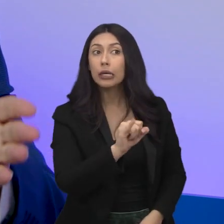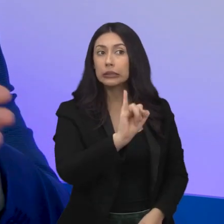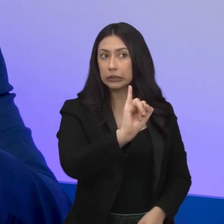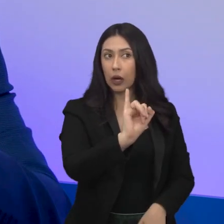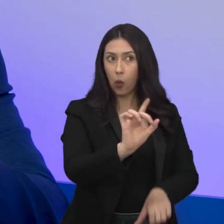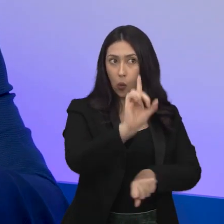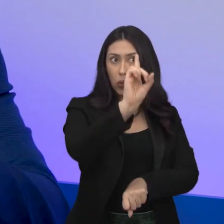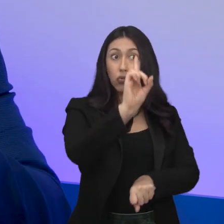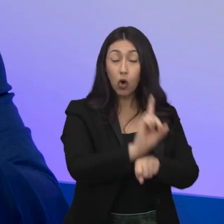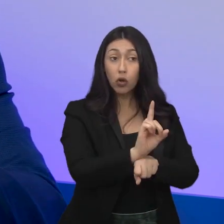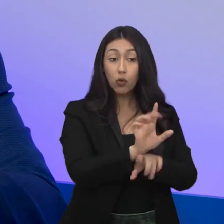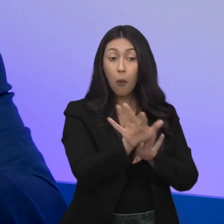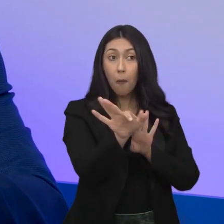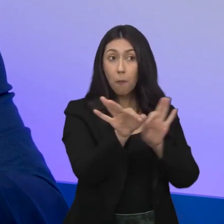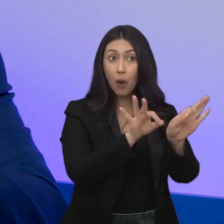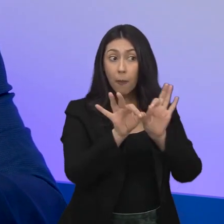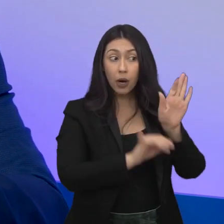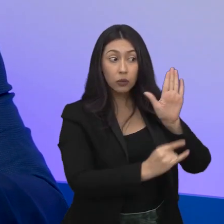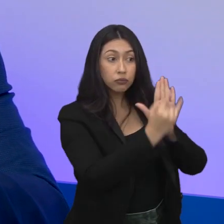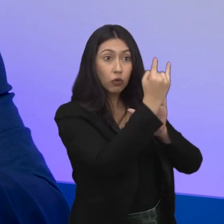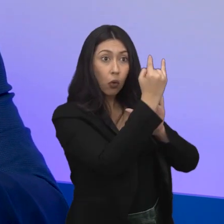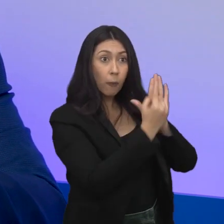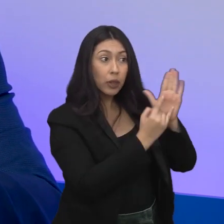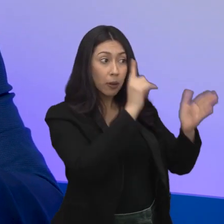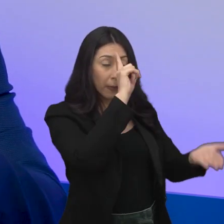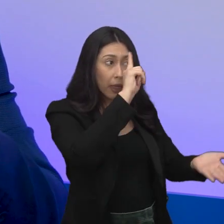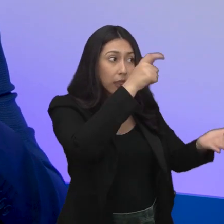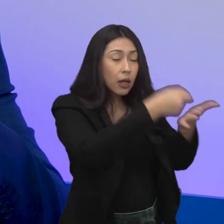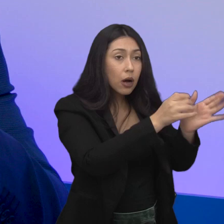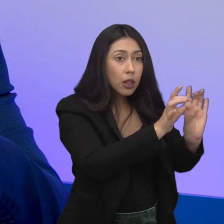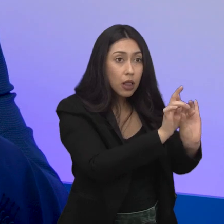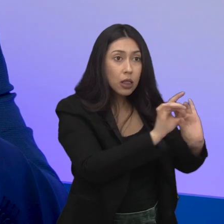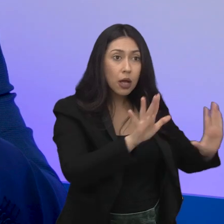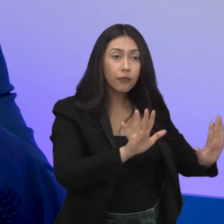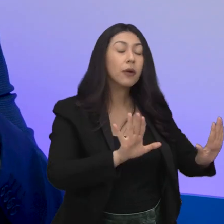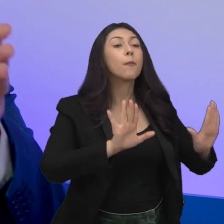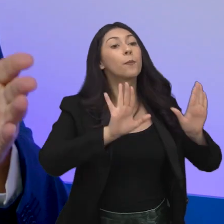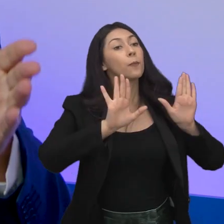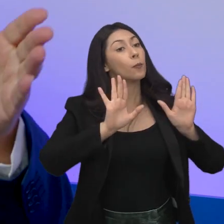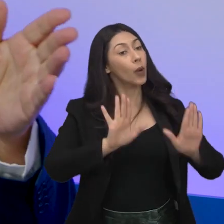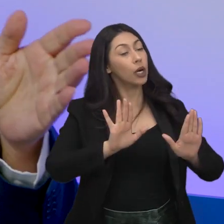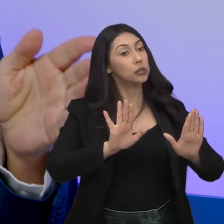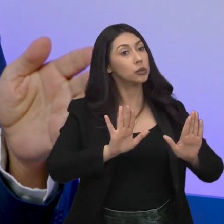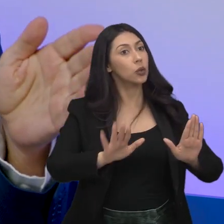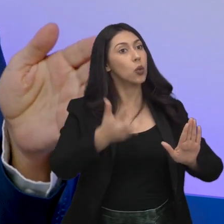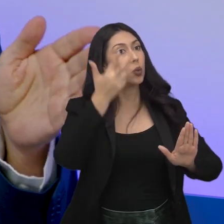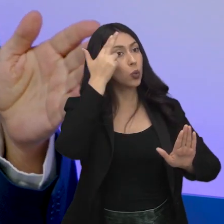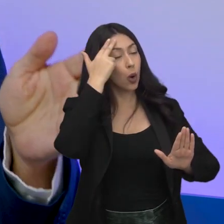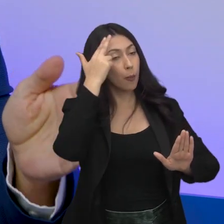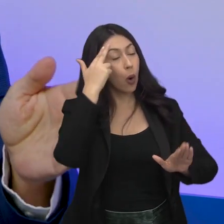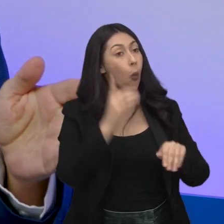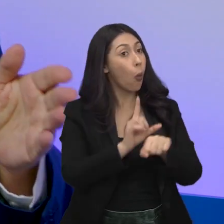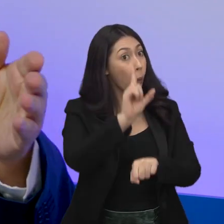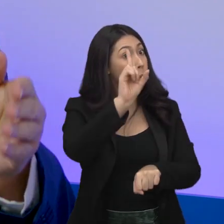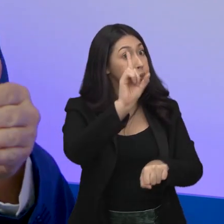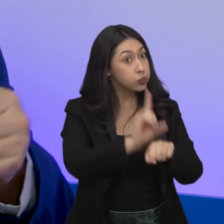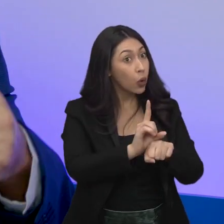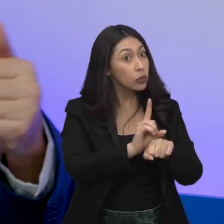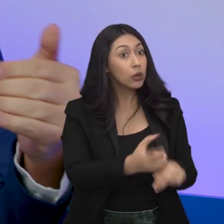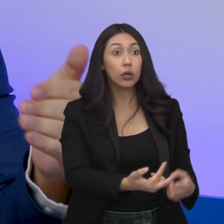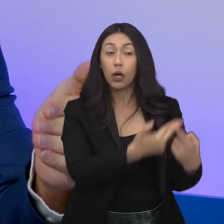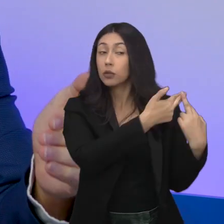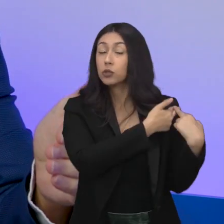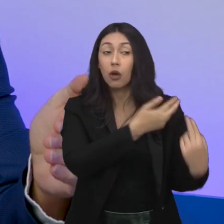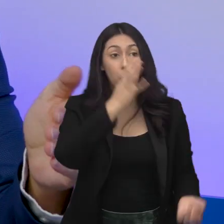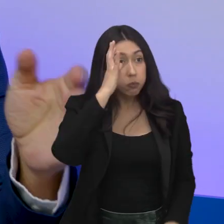procuração do proprietário do imóvel para estar auxiliando na resposta. Mas, via de regra, sempre é o proprietário que é o responsável, que tem que